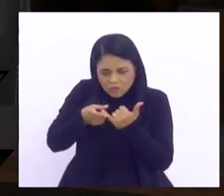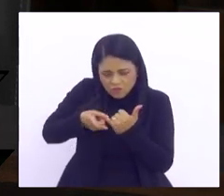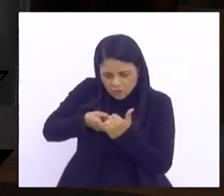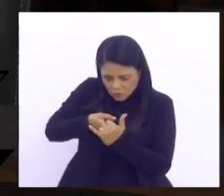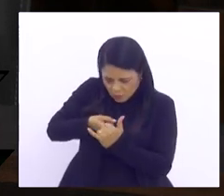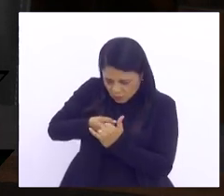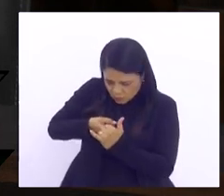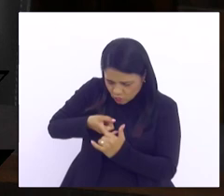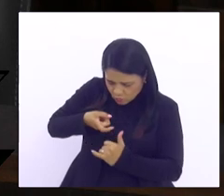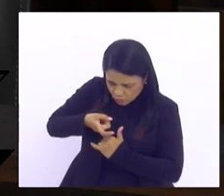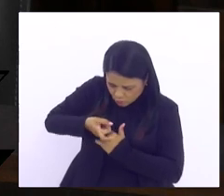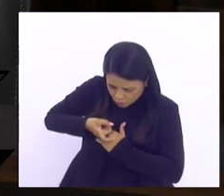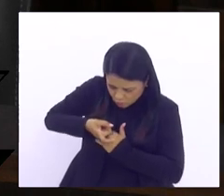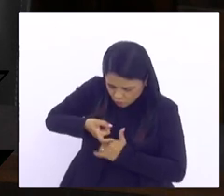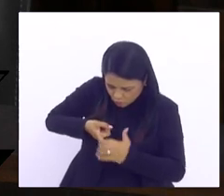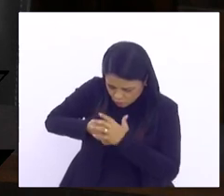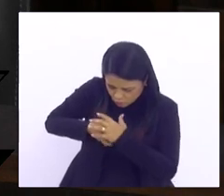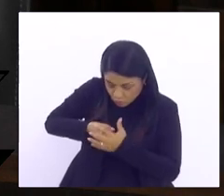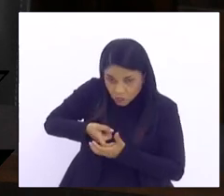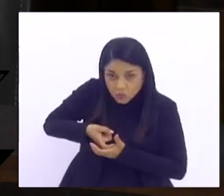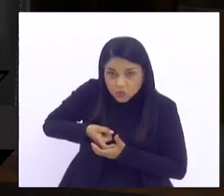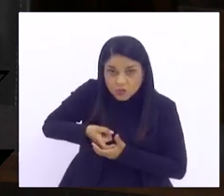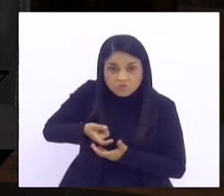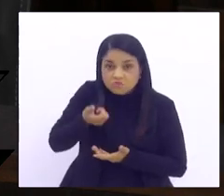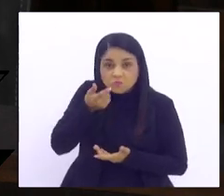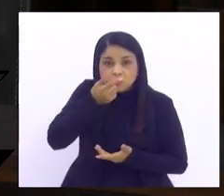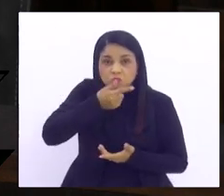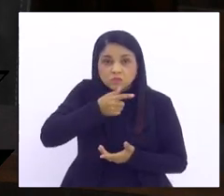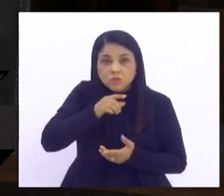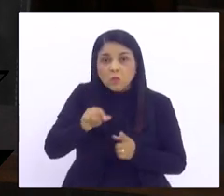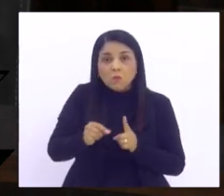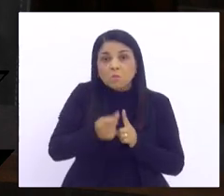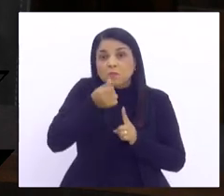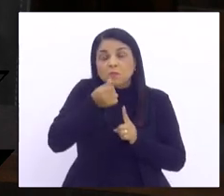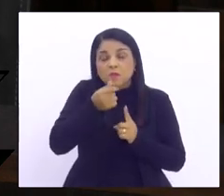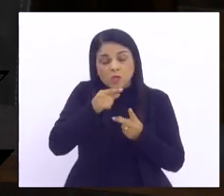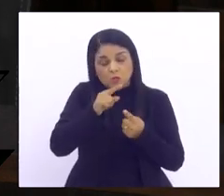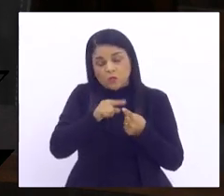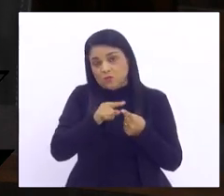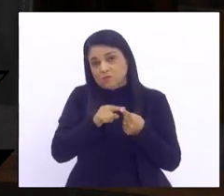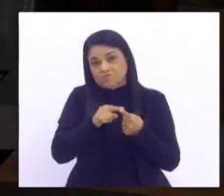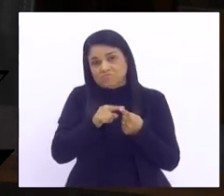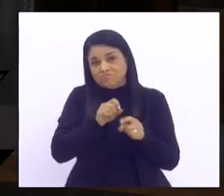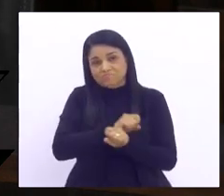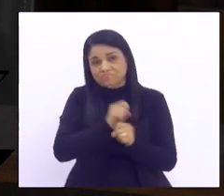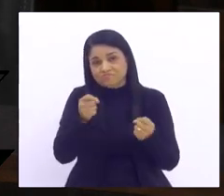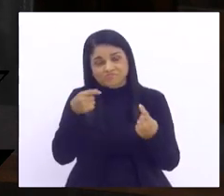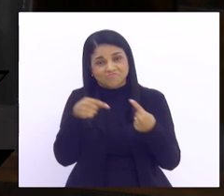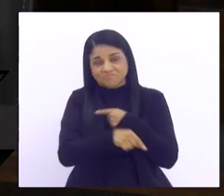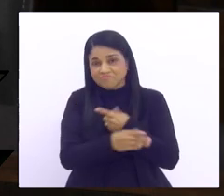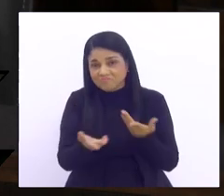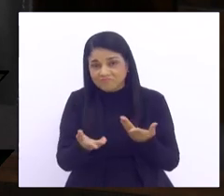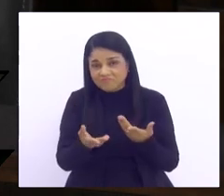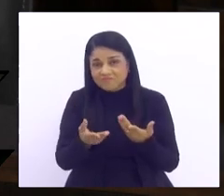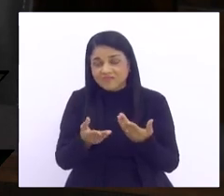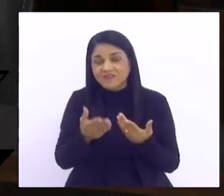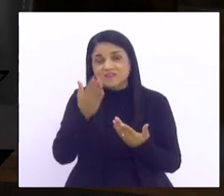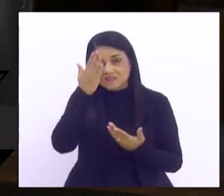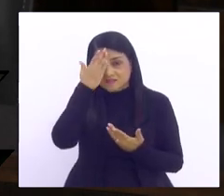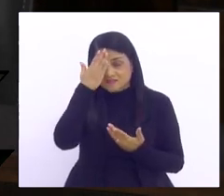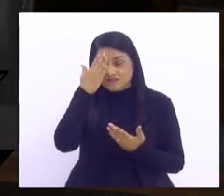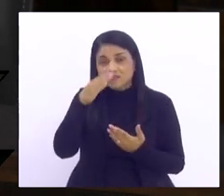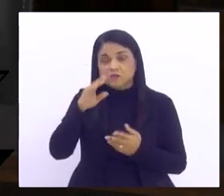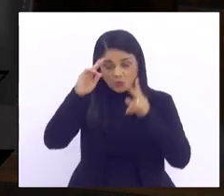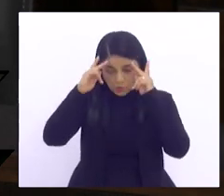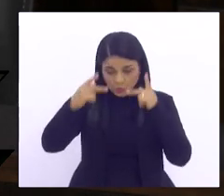nem pelo primeiro critério. Embora eles reconheçam que o nascituro pertence à espécie humana, isso eles não tiveram a